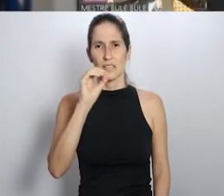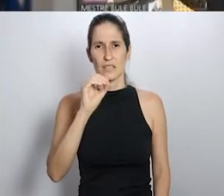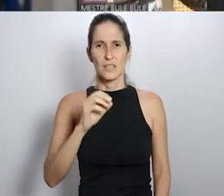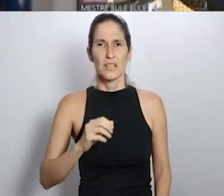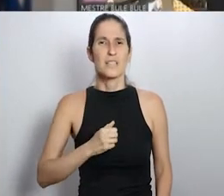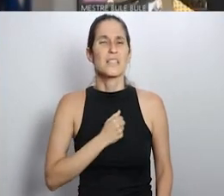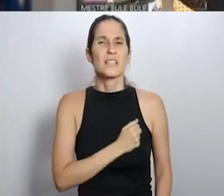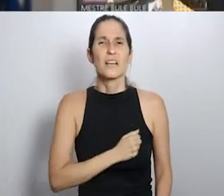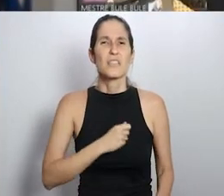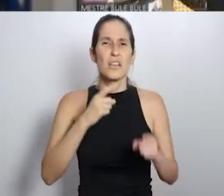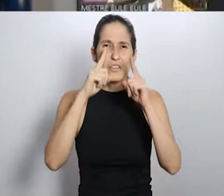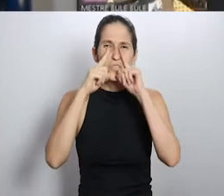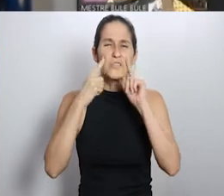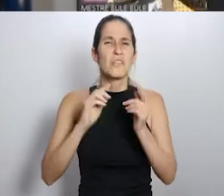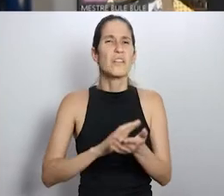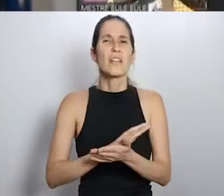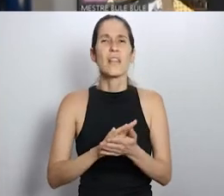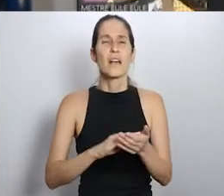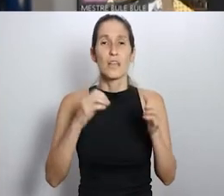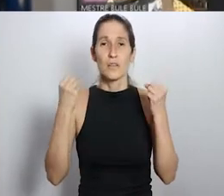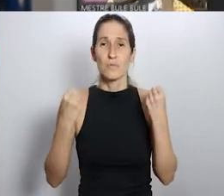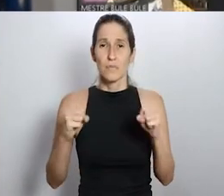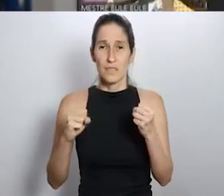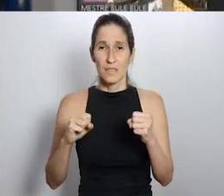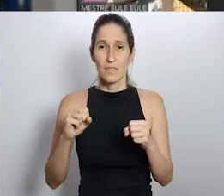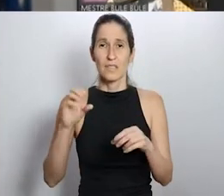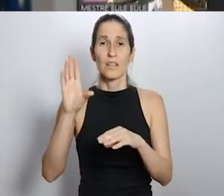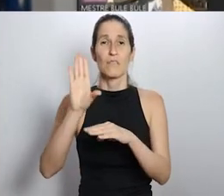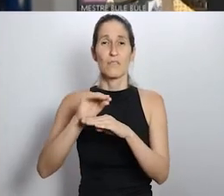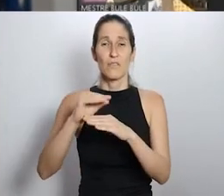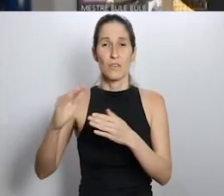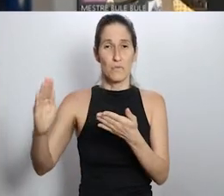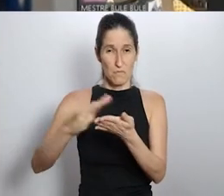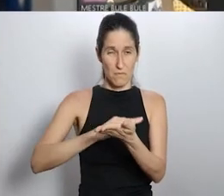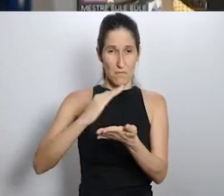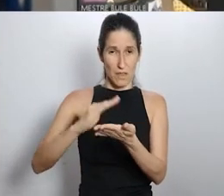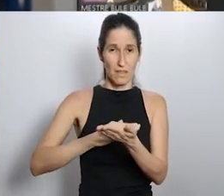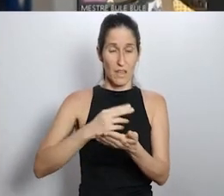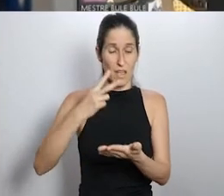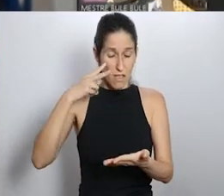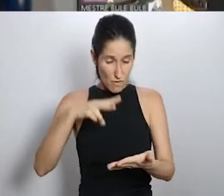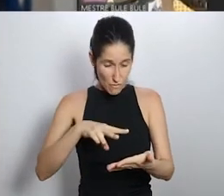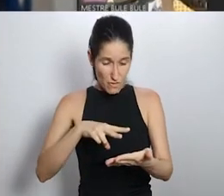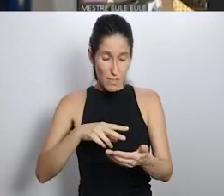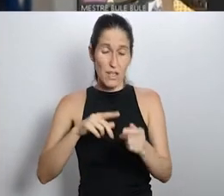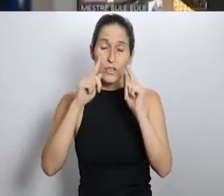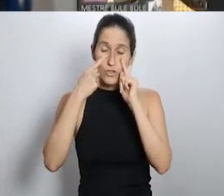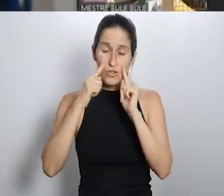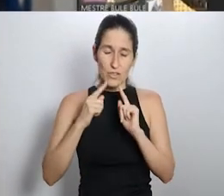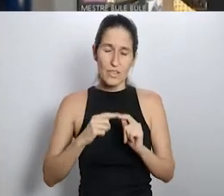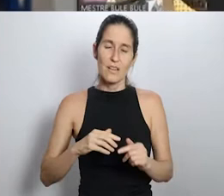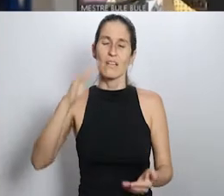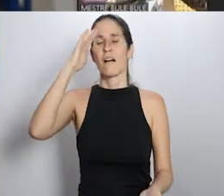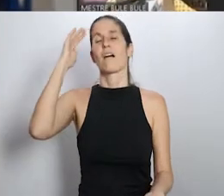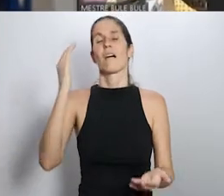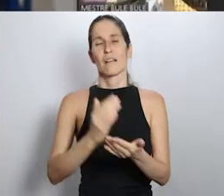chora. Eu não acredito em saudade que a gente não chora. Ele tem que mandar uma foto para mim chorando, para eu ver que ele está com saudade,